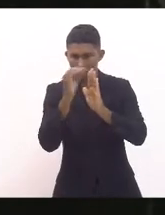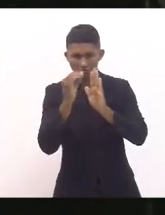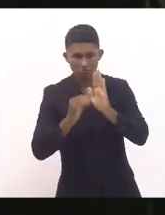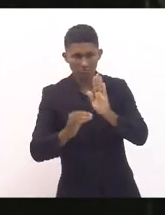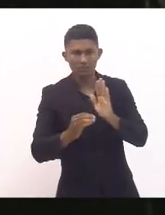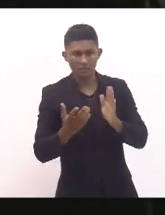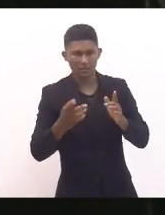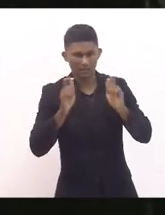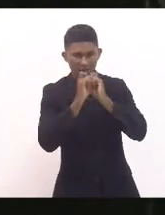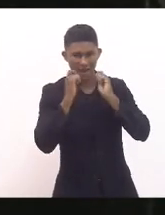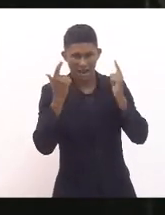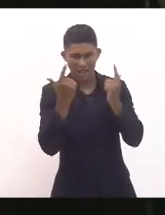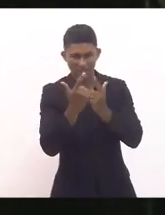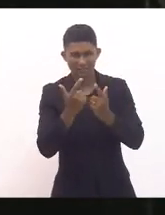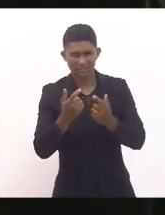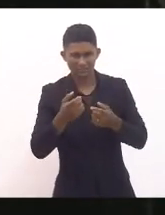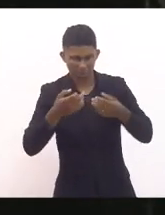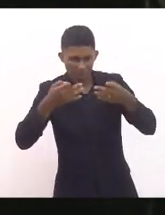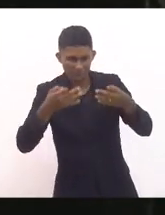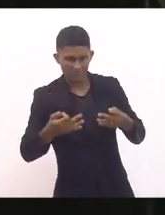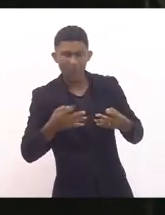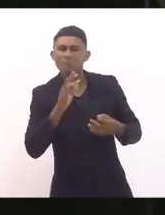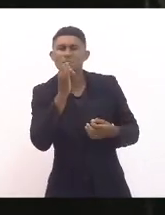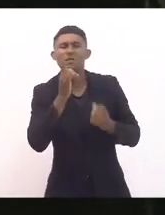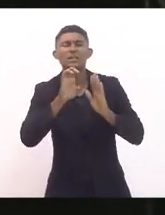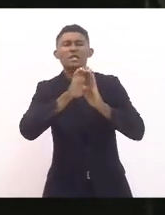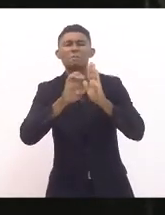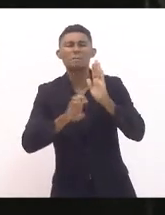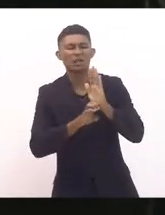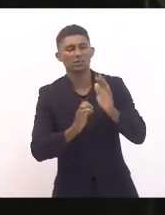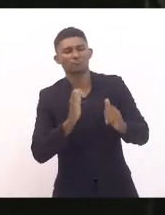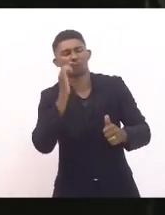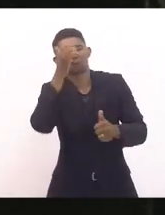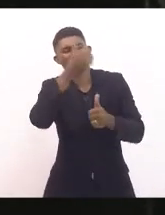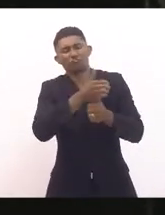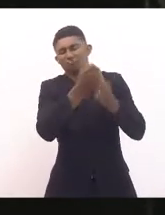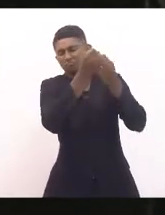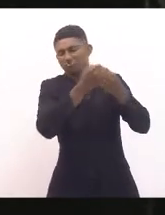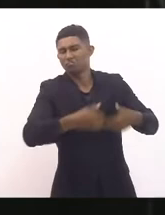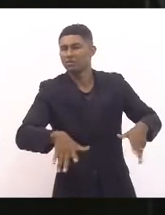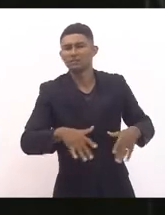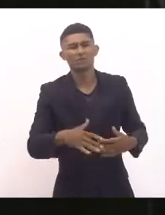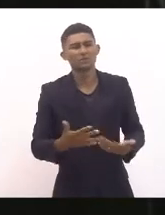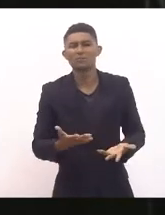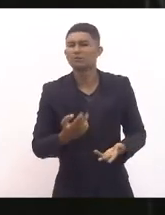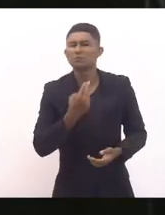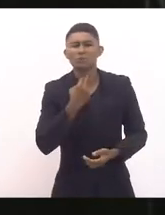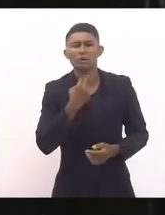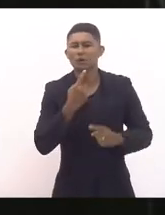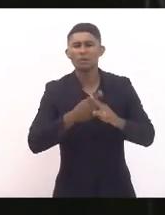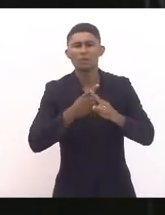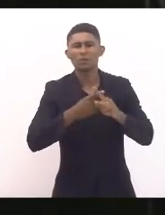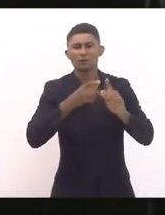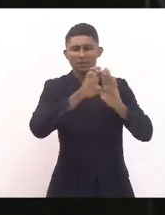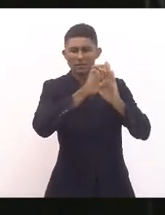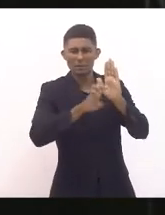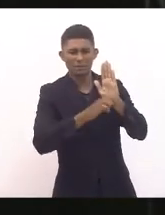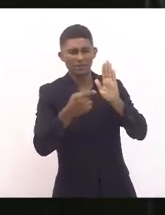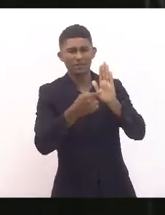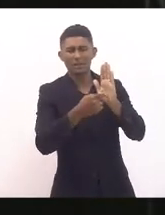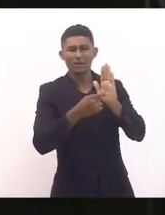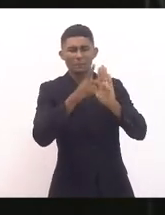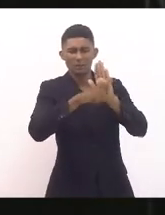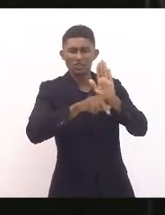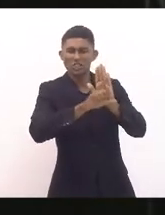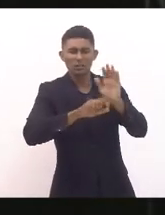constrói o parlamento. Emenda supressiva é um absurdo, você retira a essência do projeto. E eu nunca fiz isso contra colega nenhum aqui